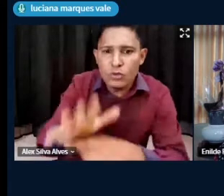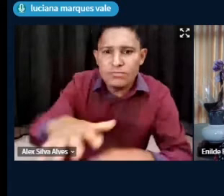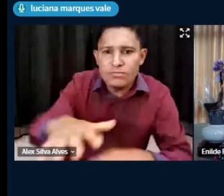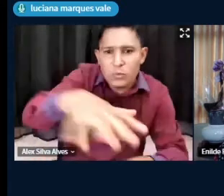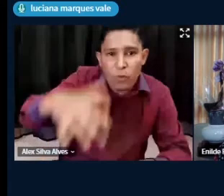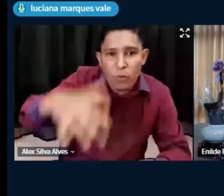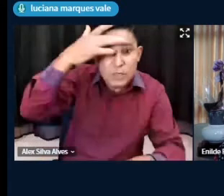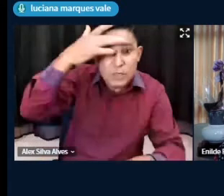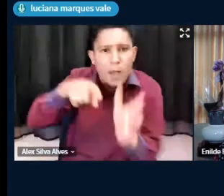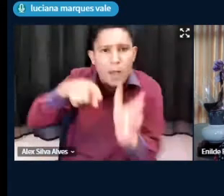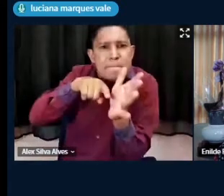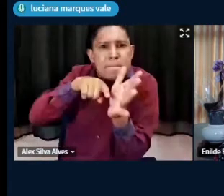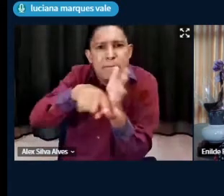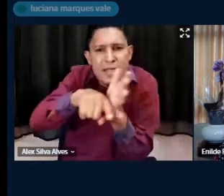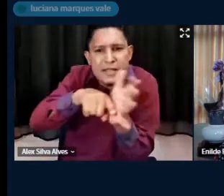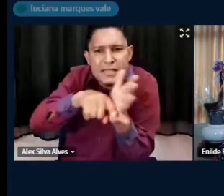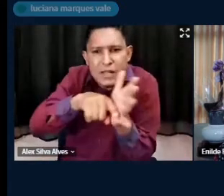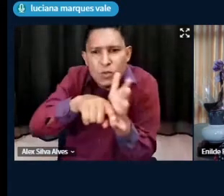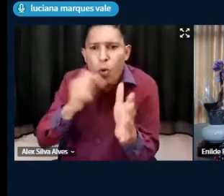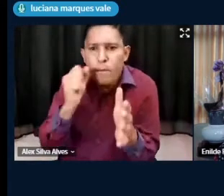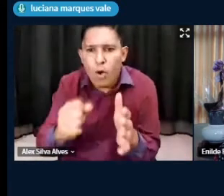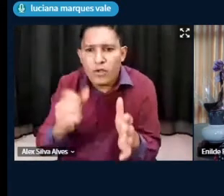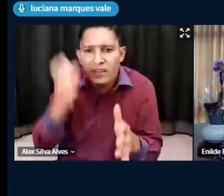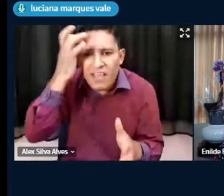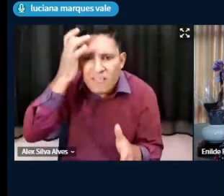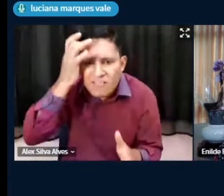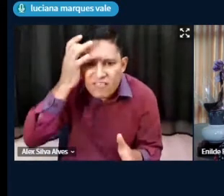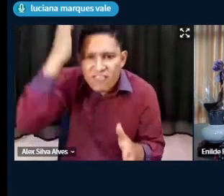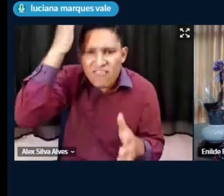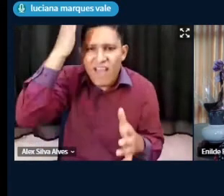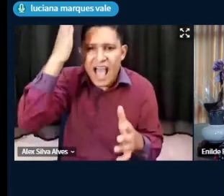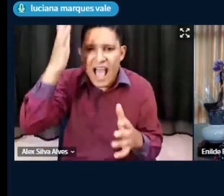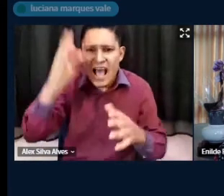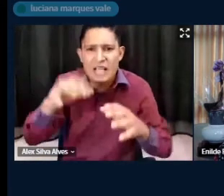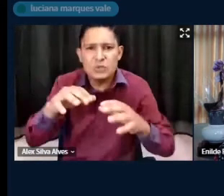para formar os